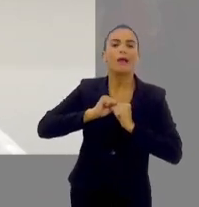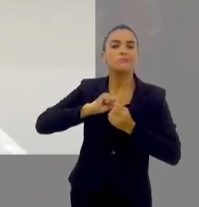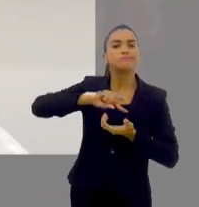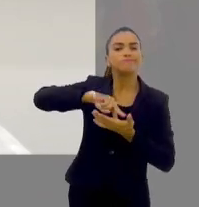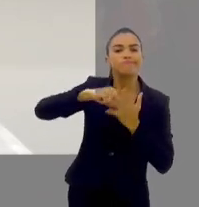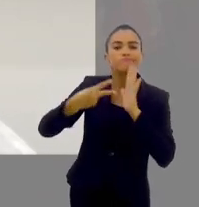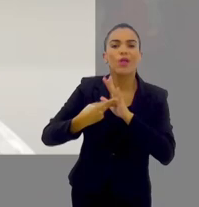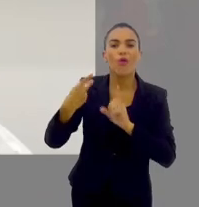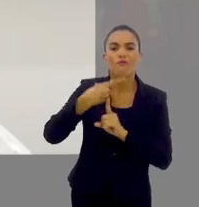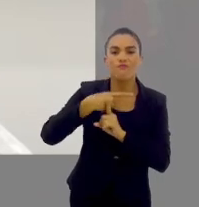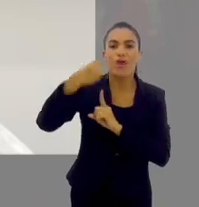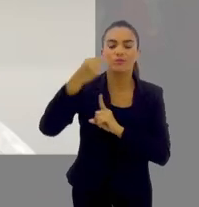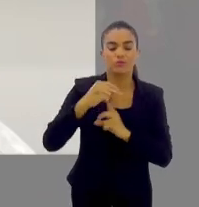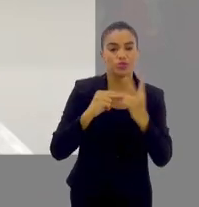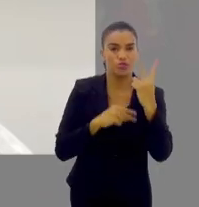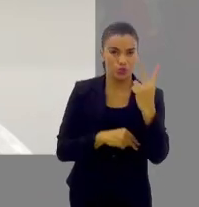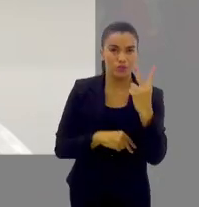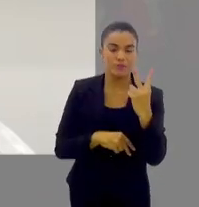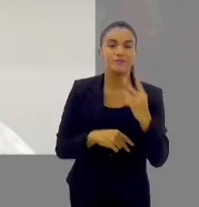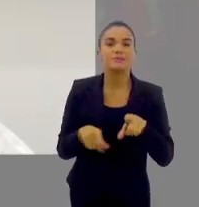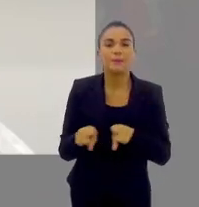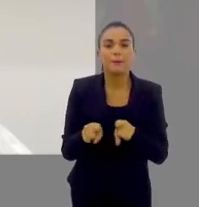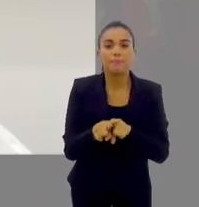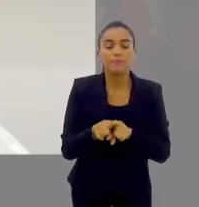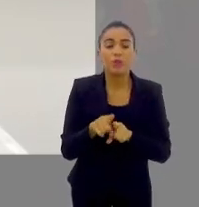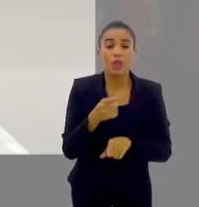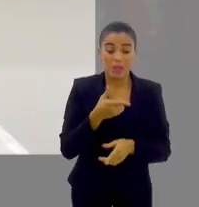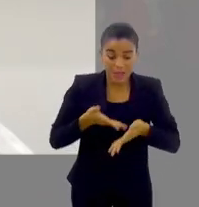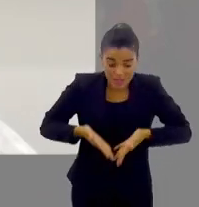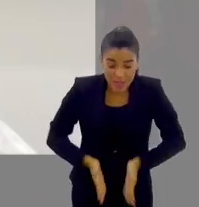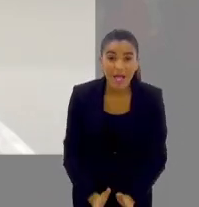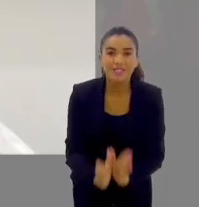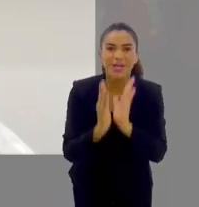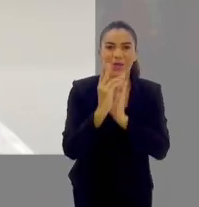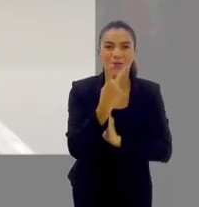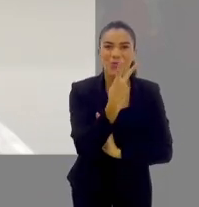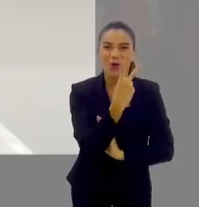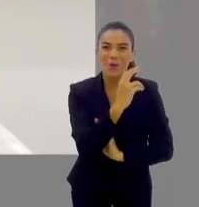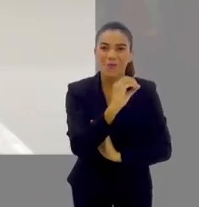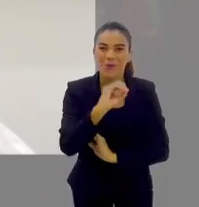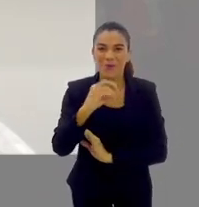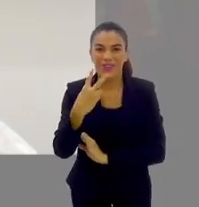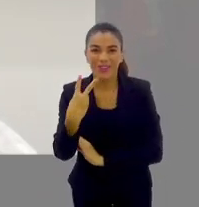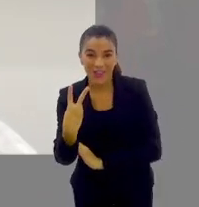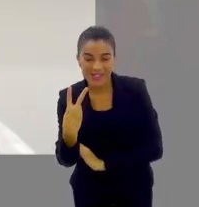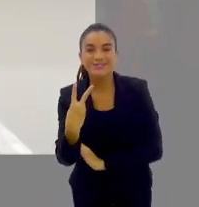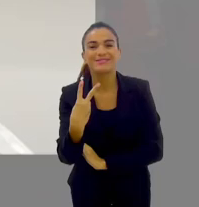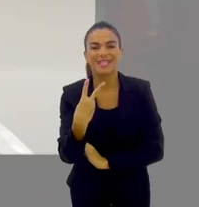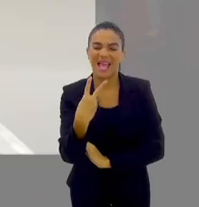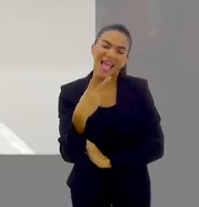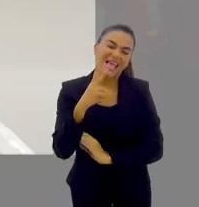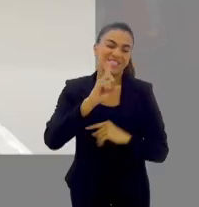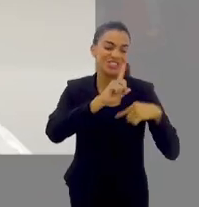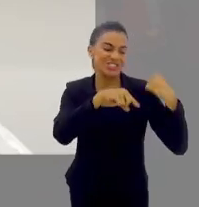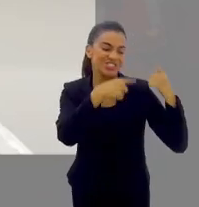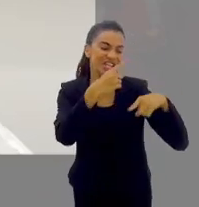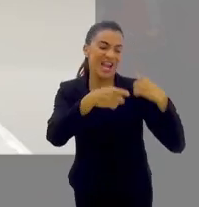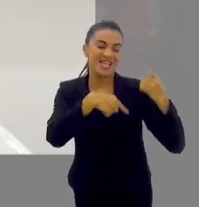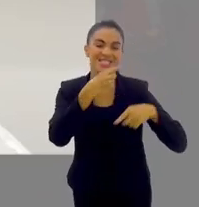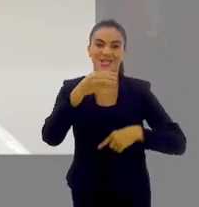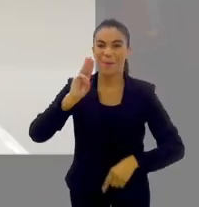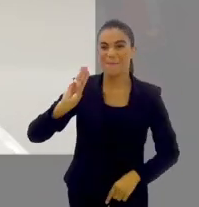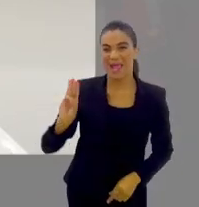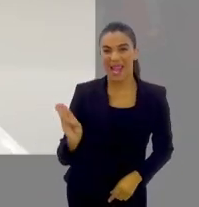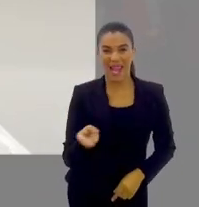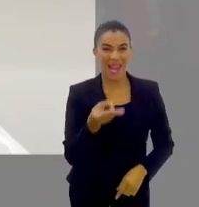Então, nasceram crianças de 2002 para cá, né, os filhos dessa geração millennials, né, que a